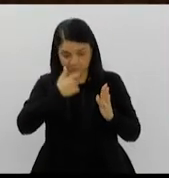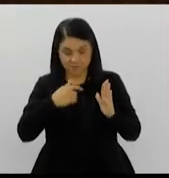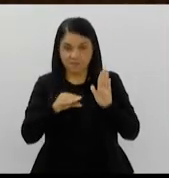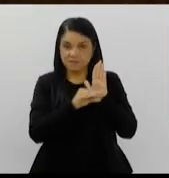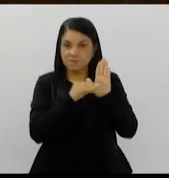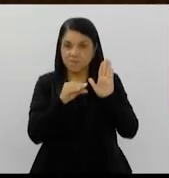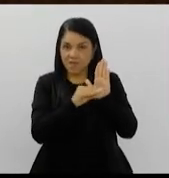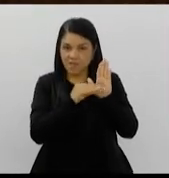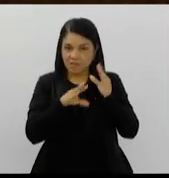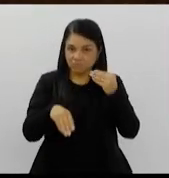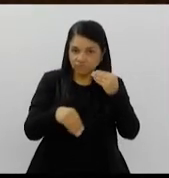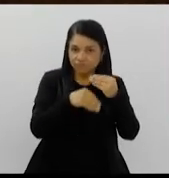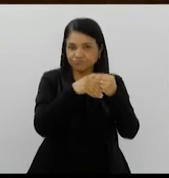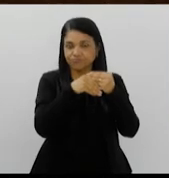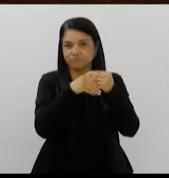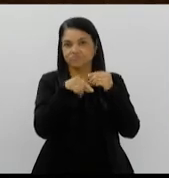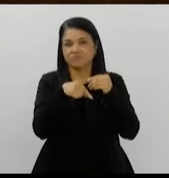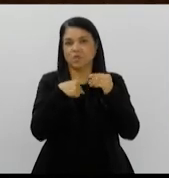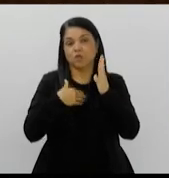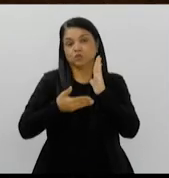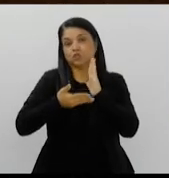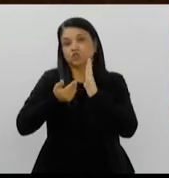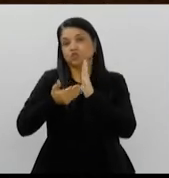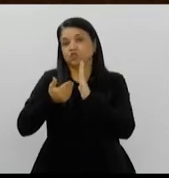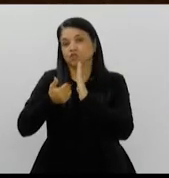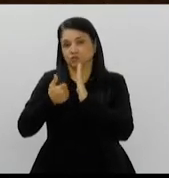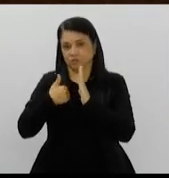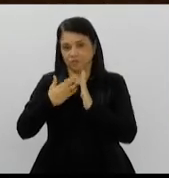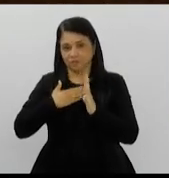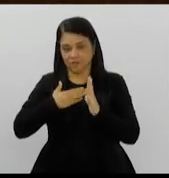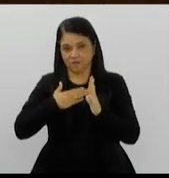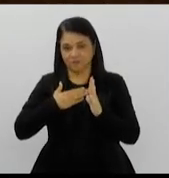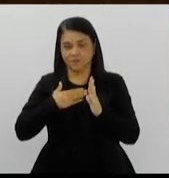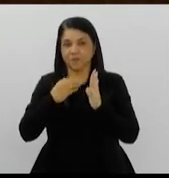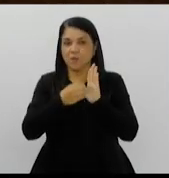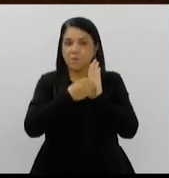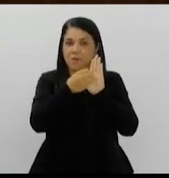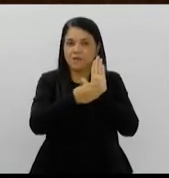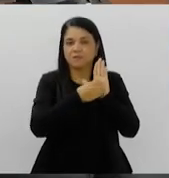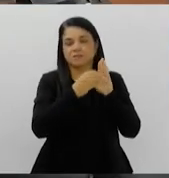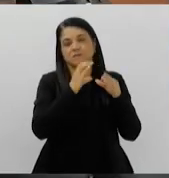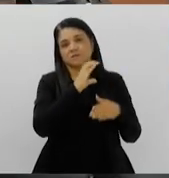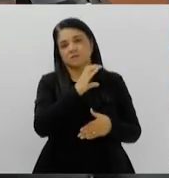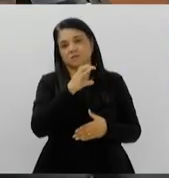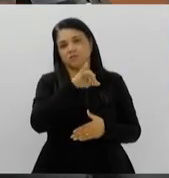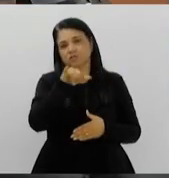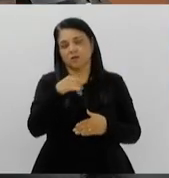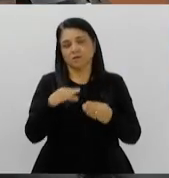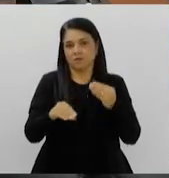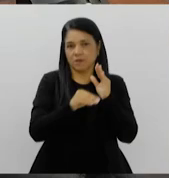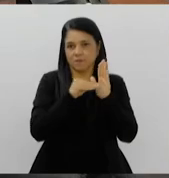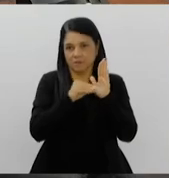sido inclusas, eu as estou retirando, porque estou dando parecer na CCJ. Com as emendas.